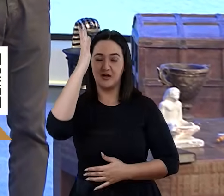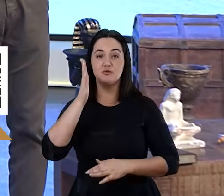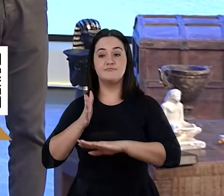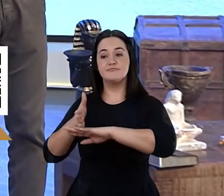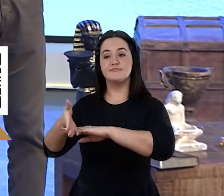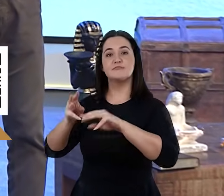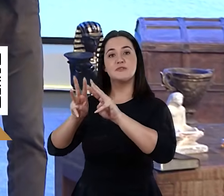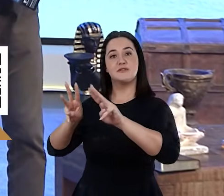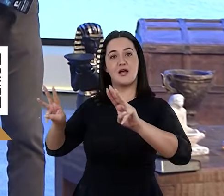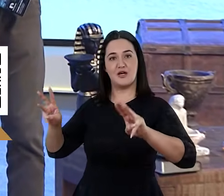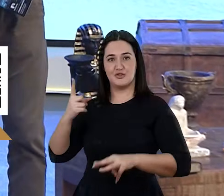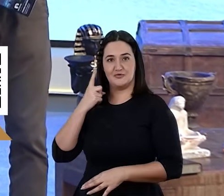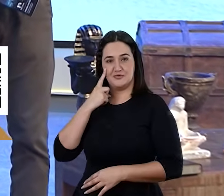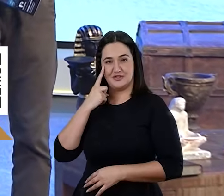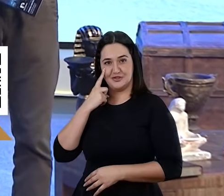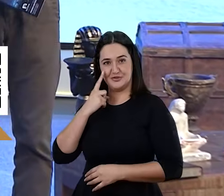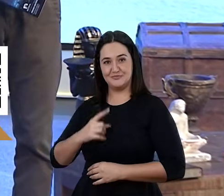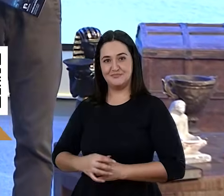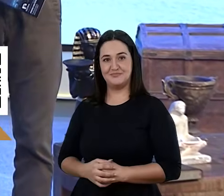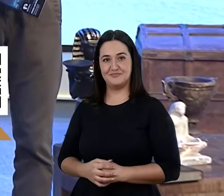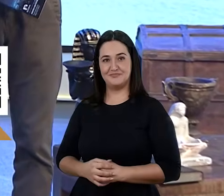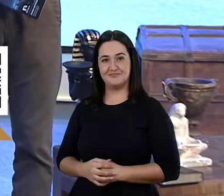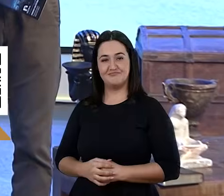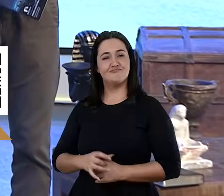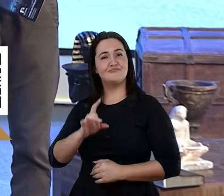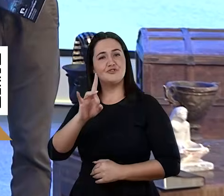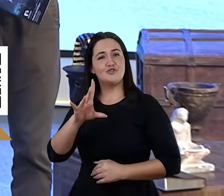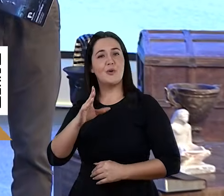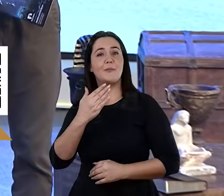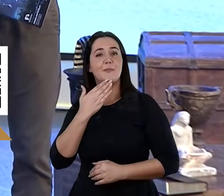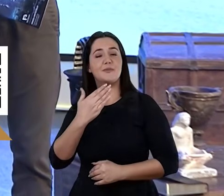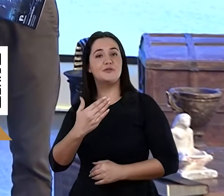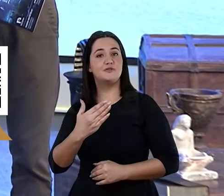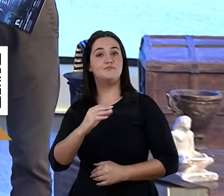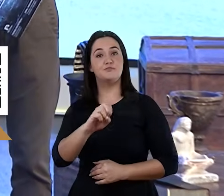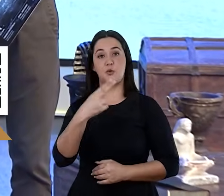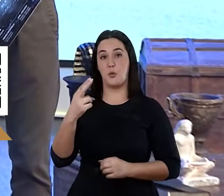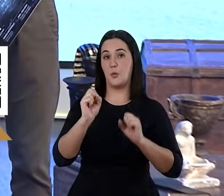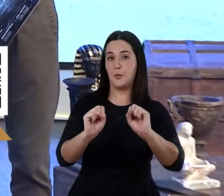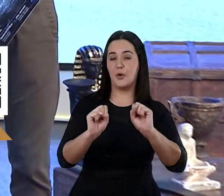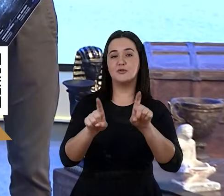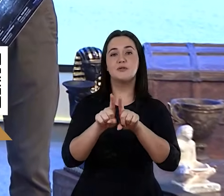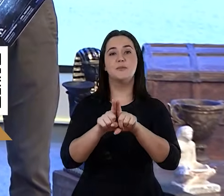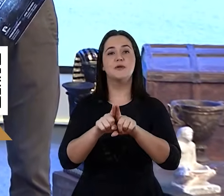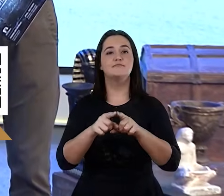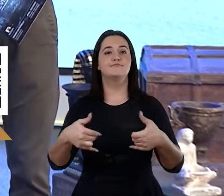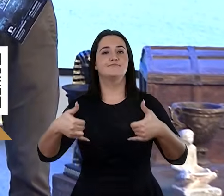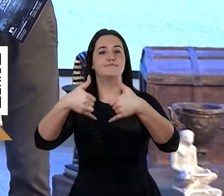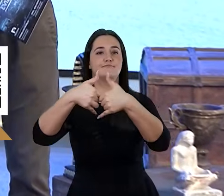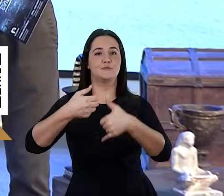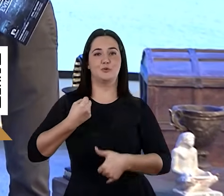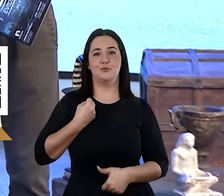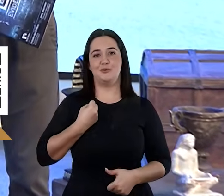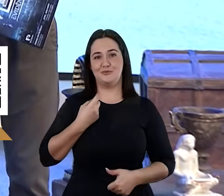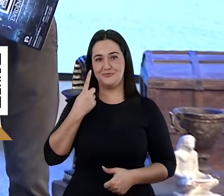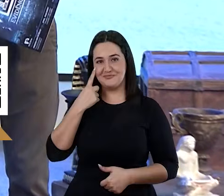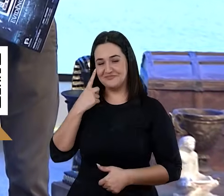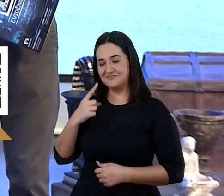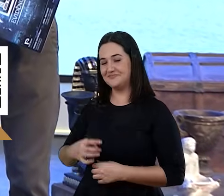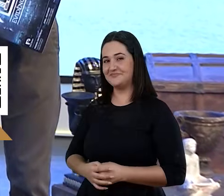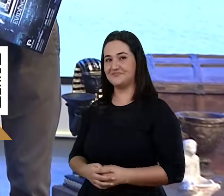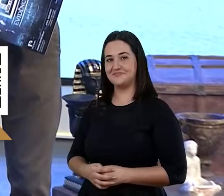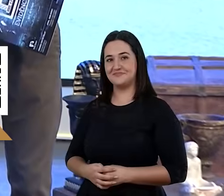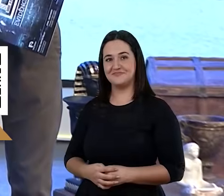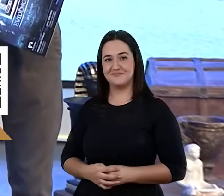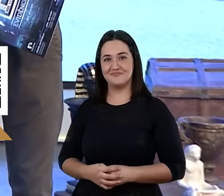fácil. Entre no site biblia.com.br e faça a sua solicitação. Ou, se preferir, pode ligar para a gente. 0